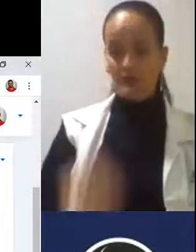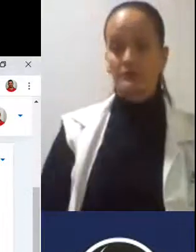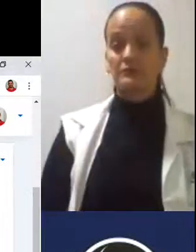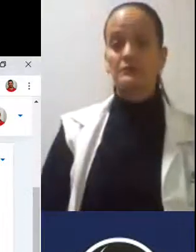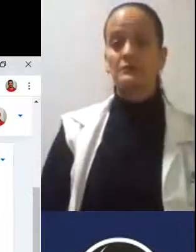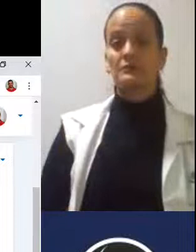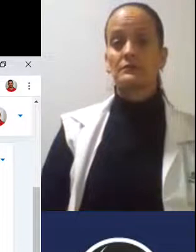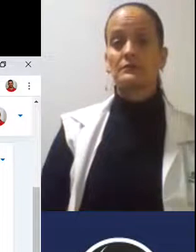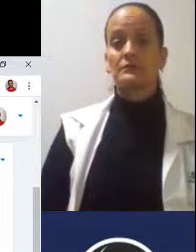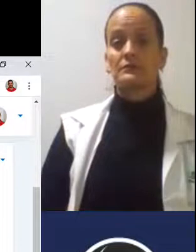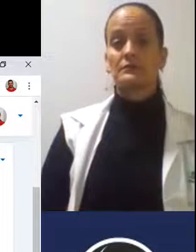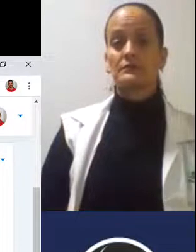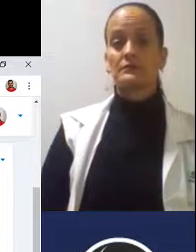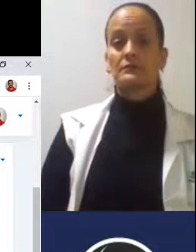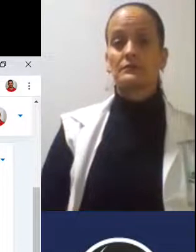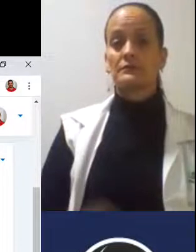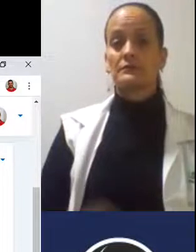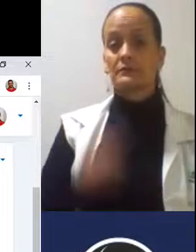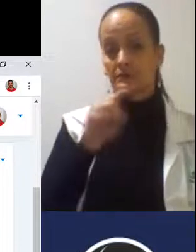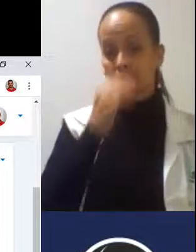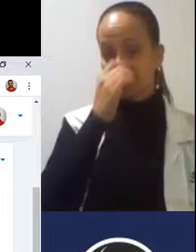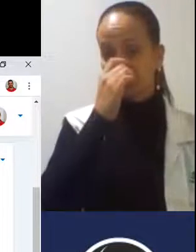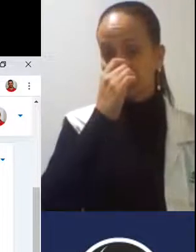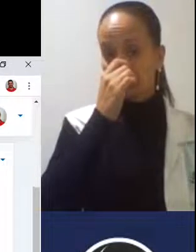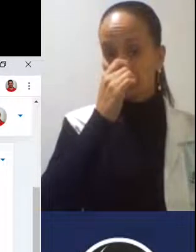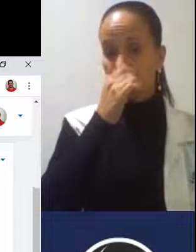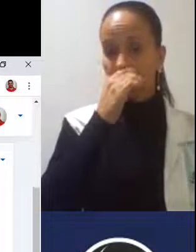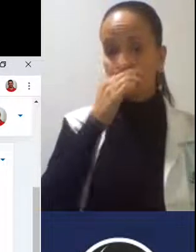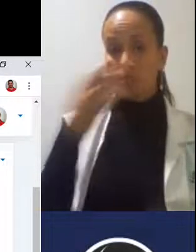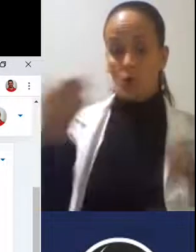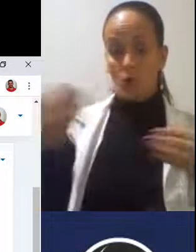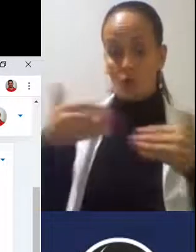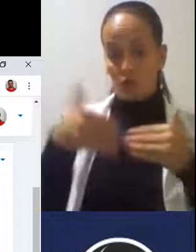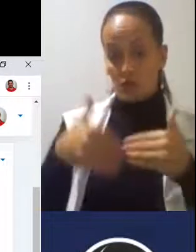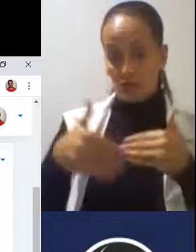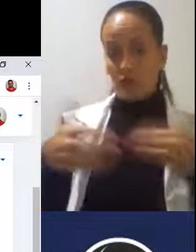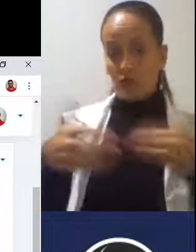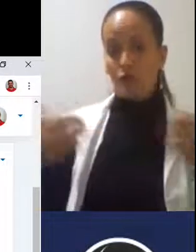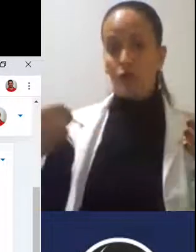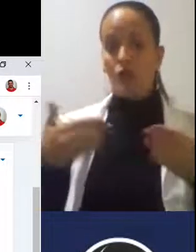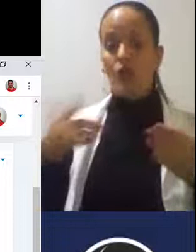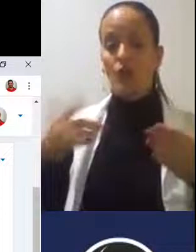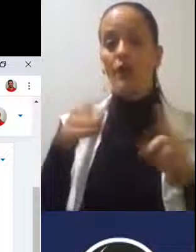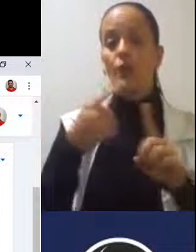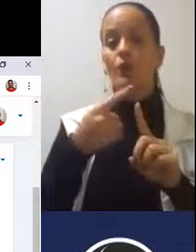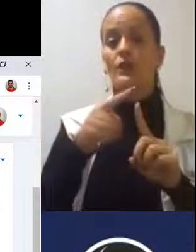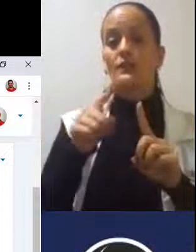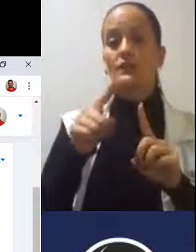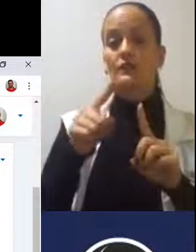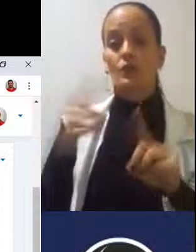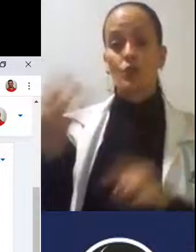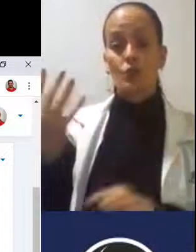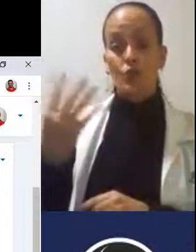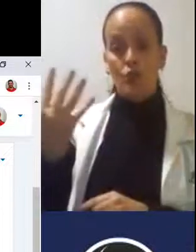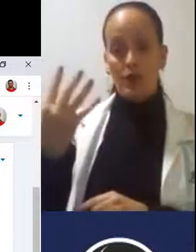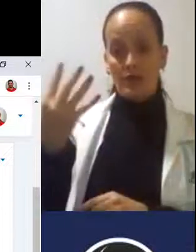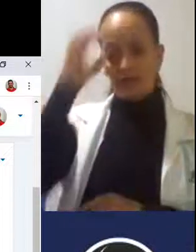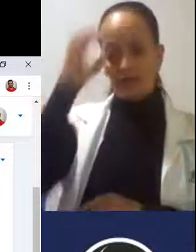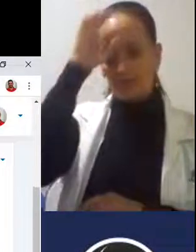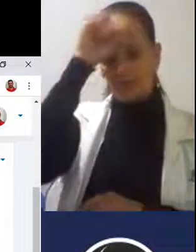ó, o que a gente vai partir hoje vai ser do desafio 4 aqui, ó, analisando circuitos